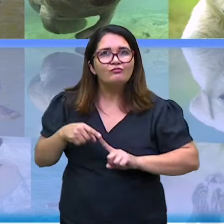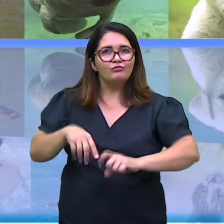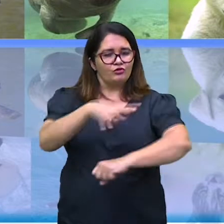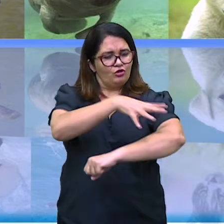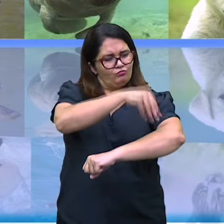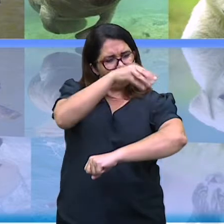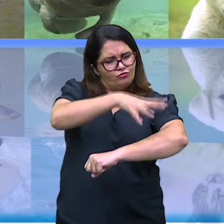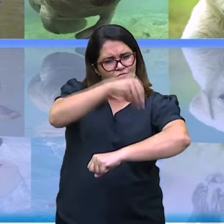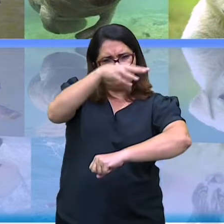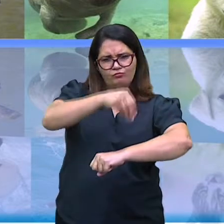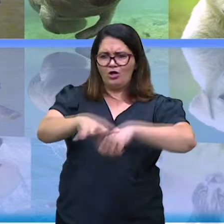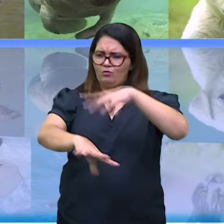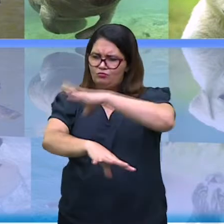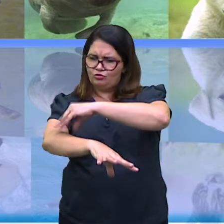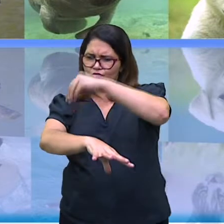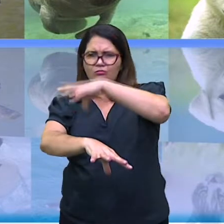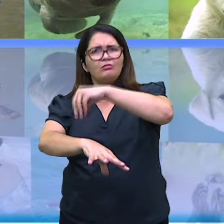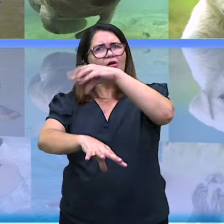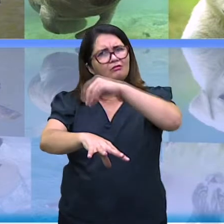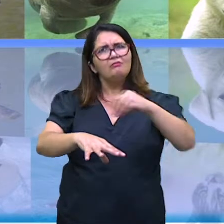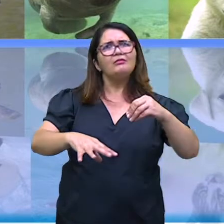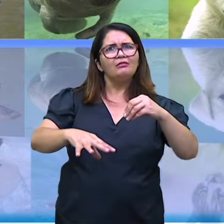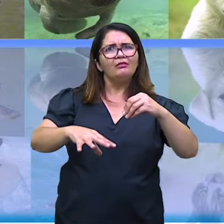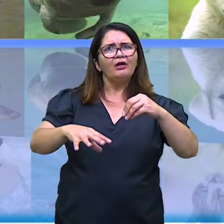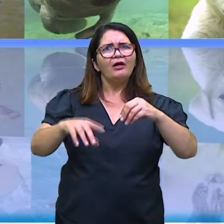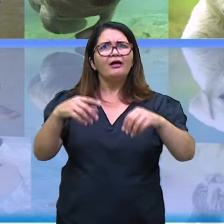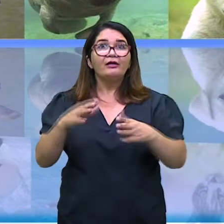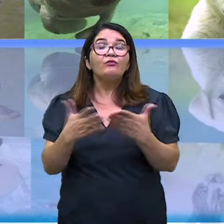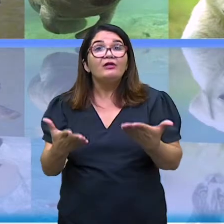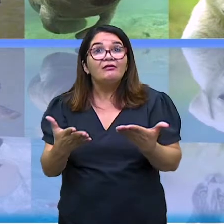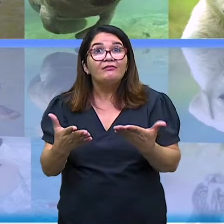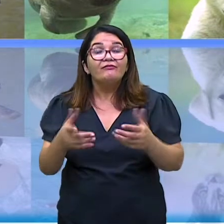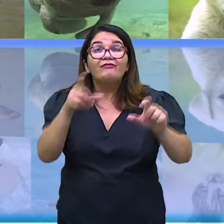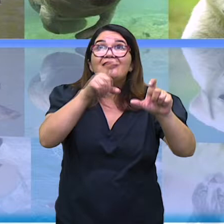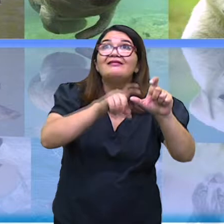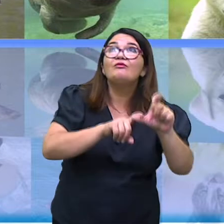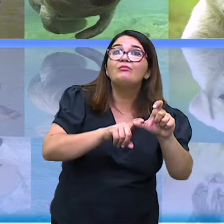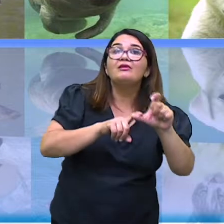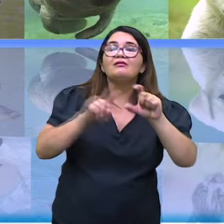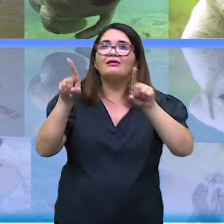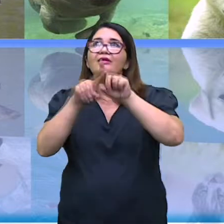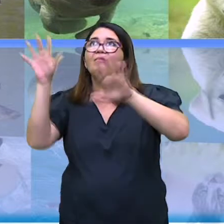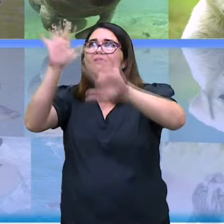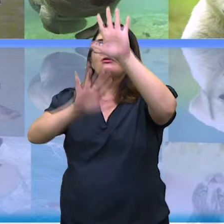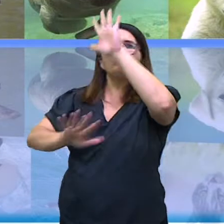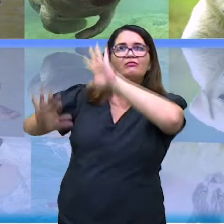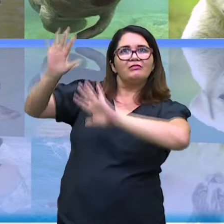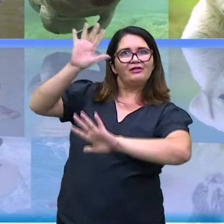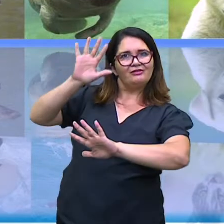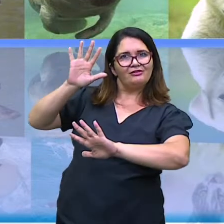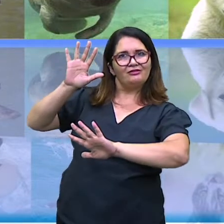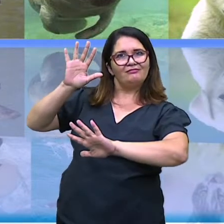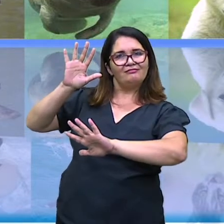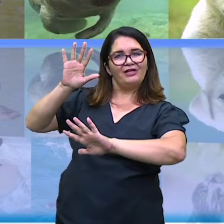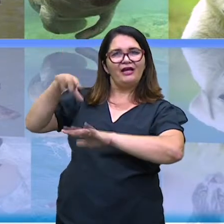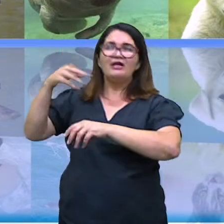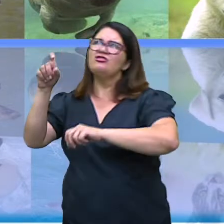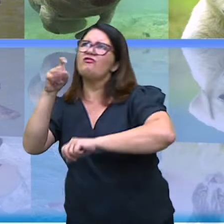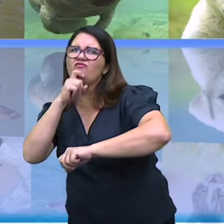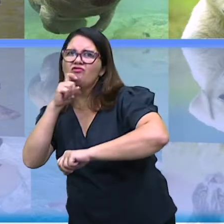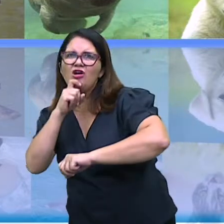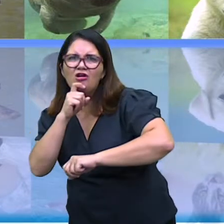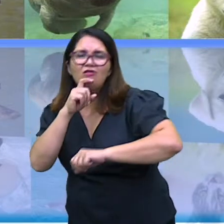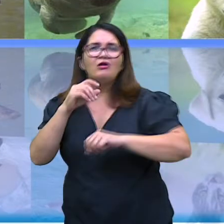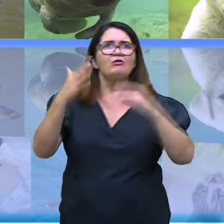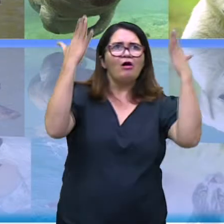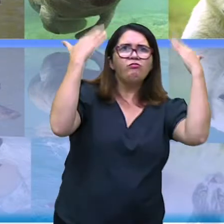modificado, dependendo do espaço aonde esse ser está inserido, não é mesmo? Para que isso aconteça de